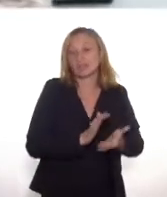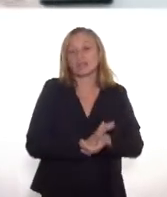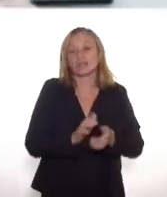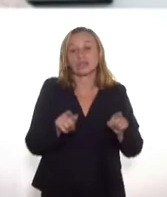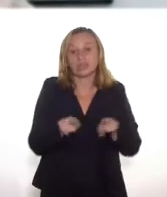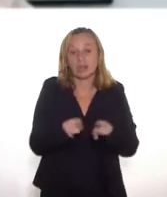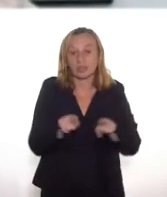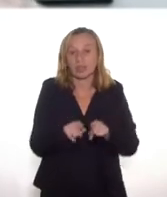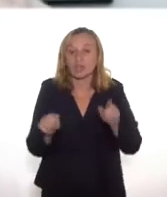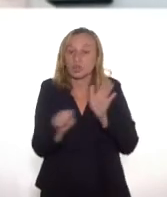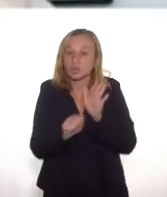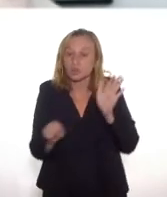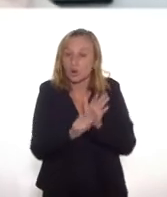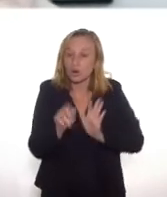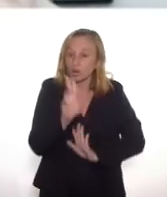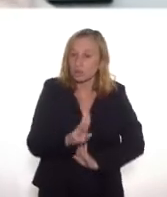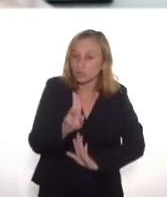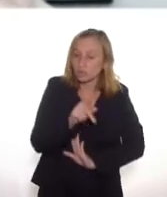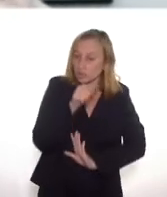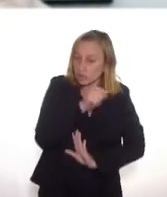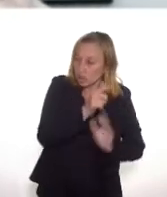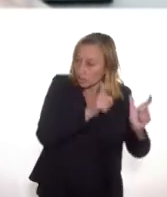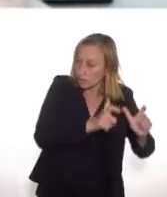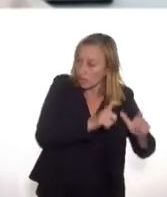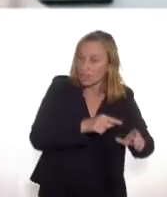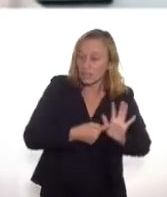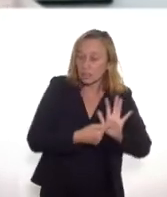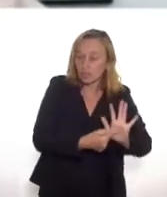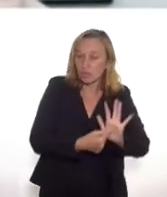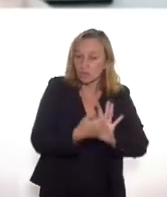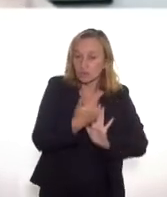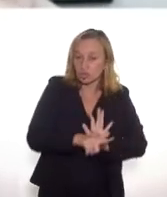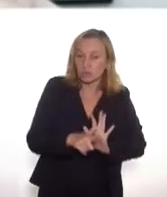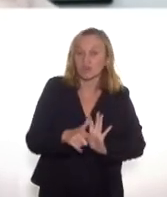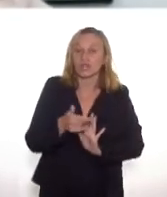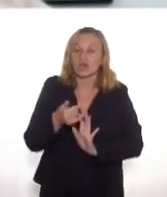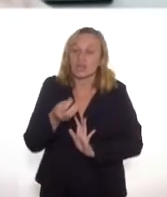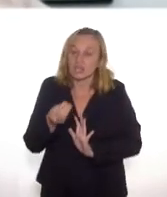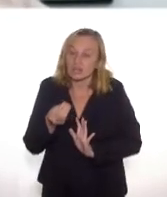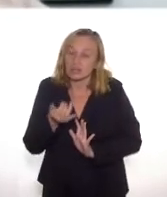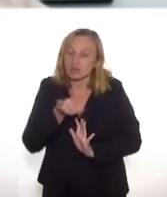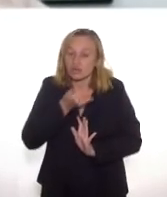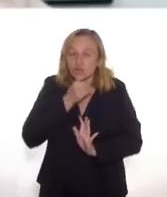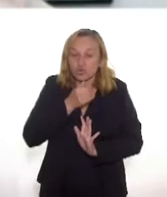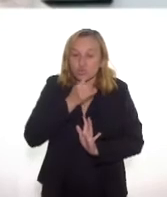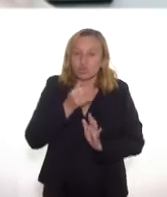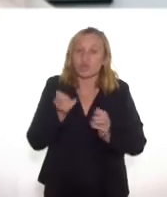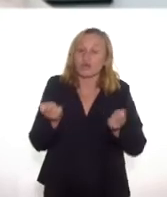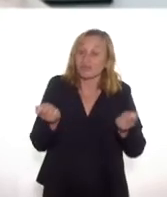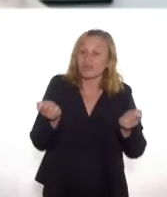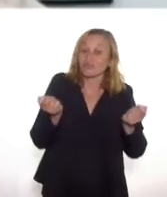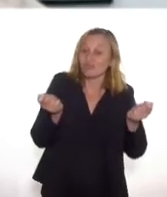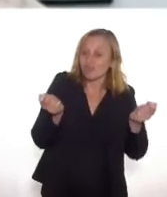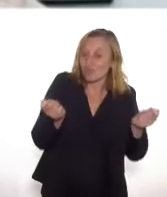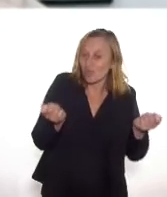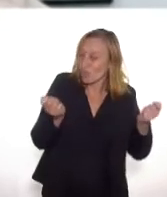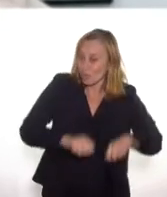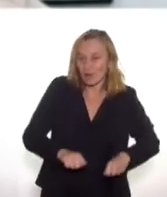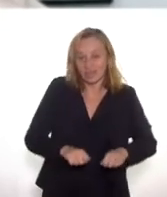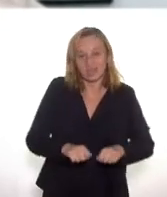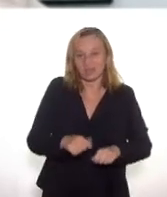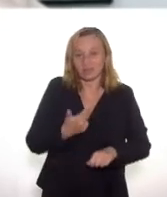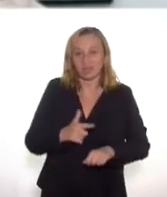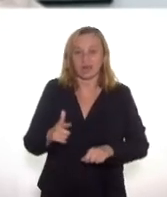sem falar do consumo de droga, o que mostra, mais uma vez, me perdoe, presidente, mas a incompetência da UFRJ, que destruiu o Museu Nacional, que